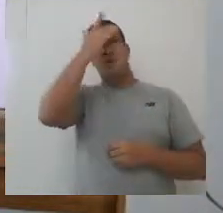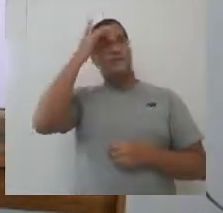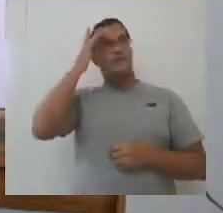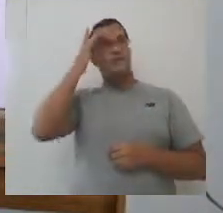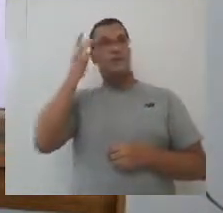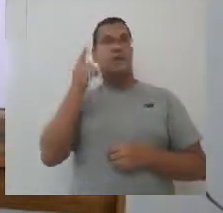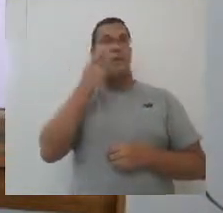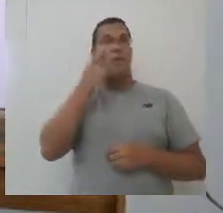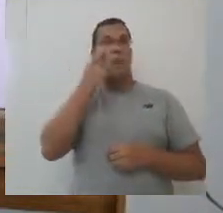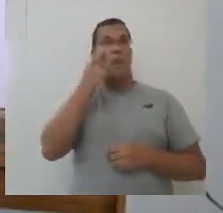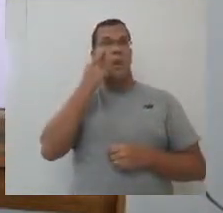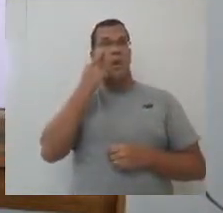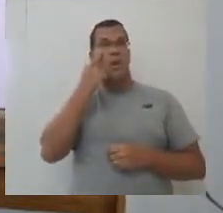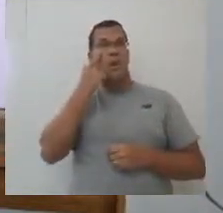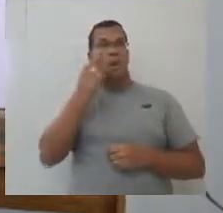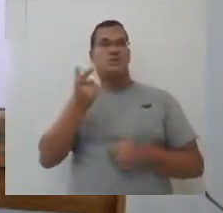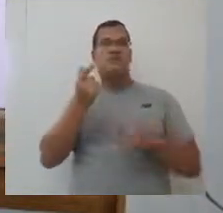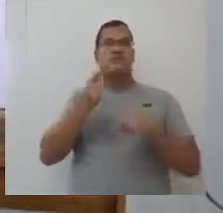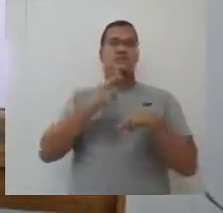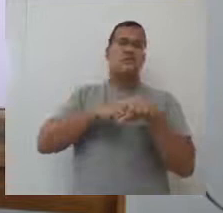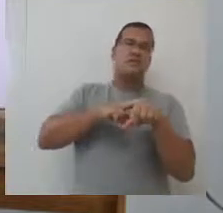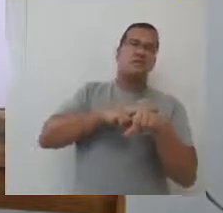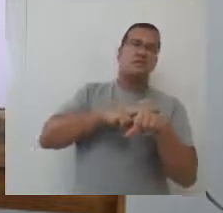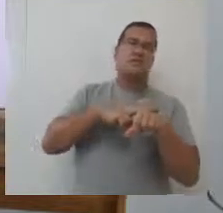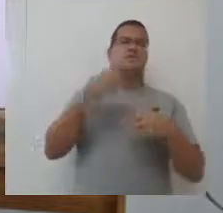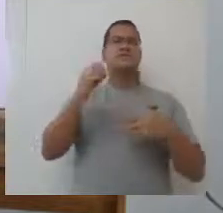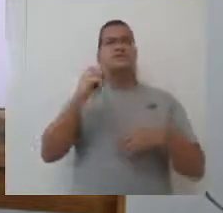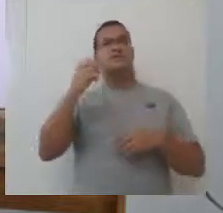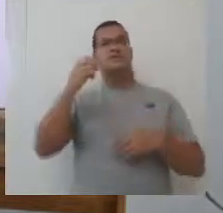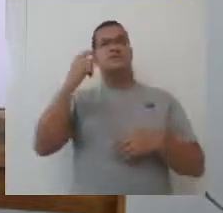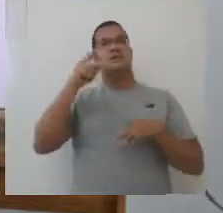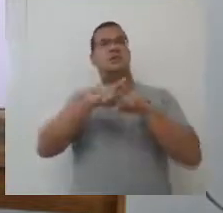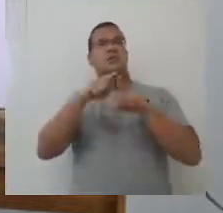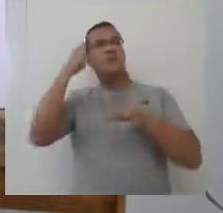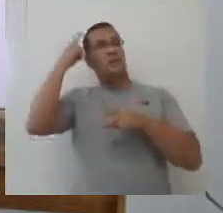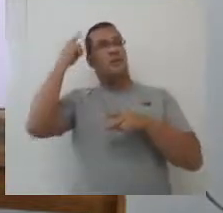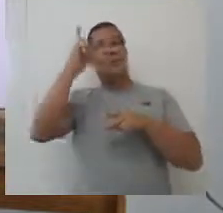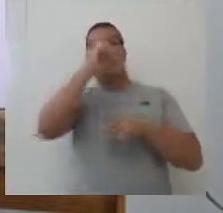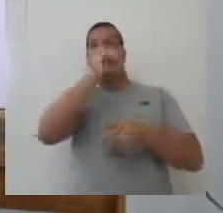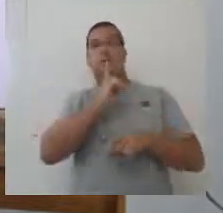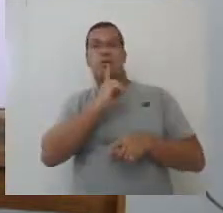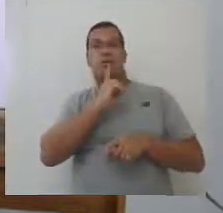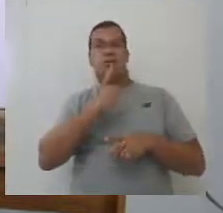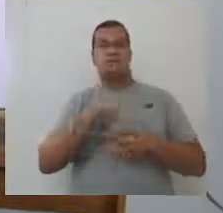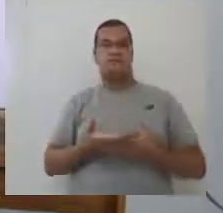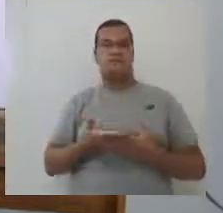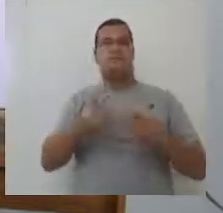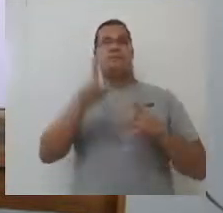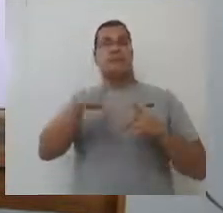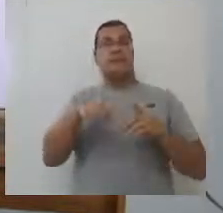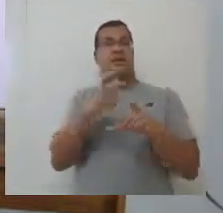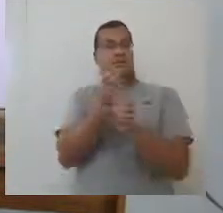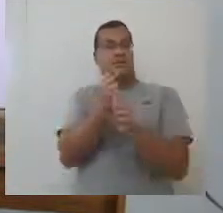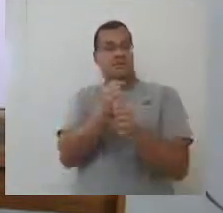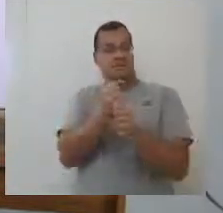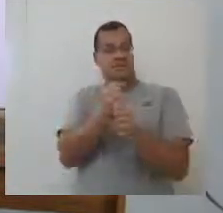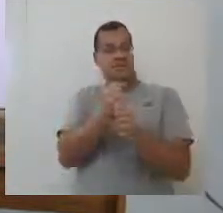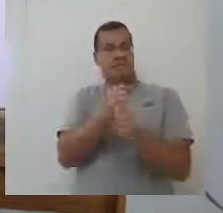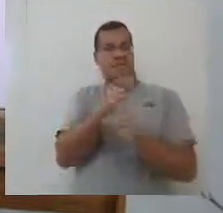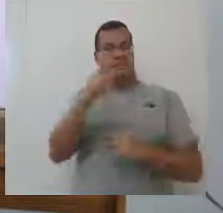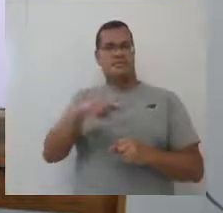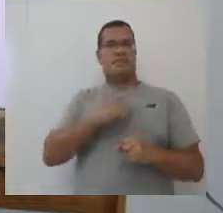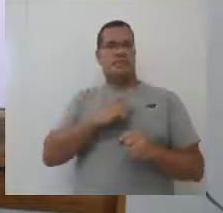de olhos claros e loira. Tu vai calcular a possibilidade dela ter